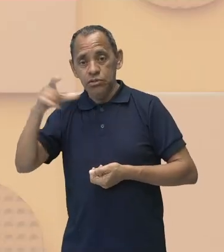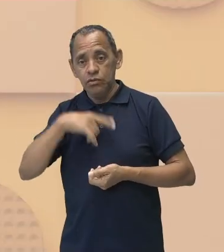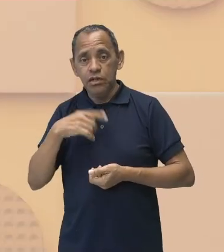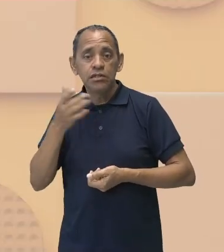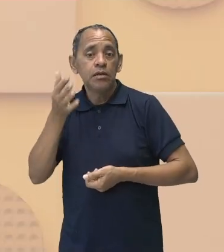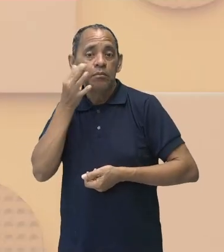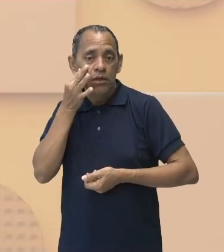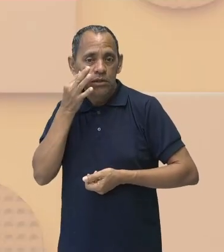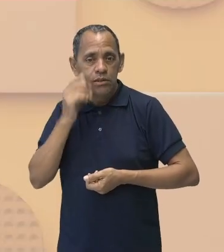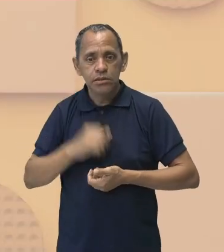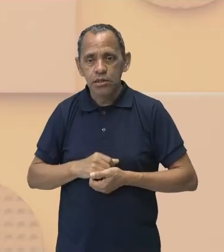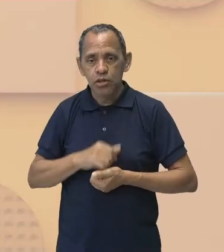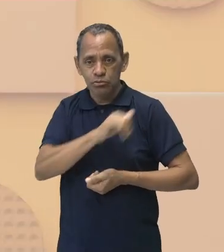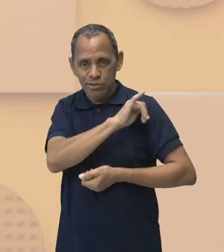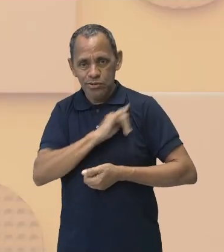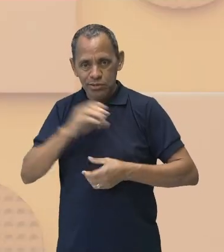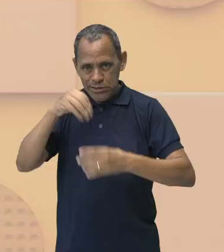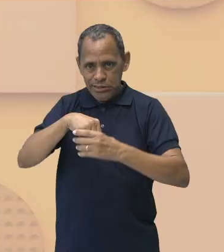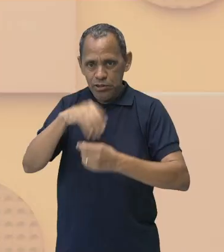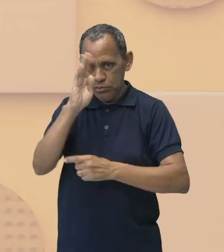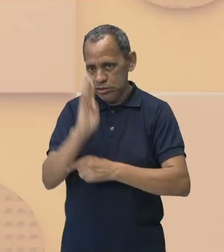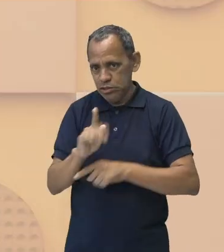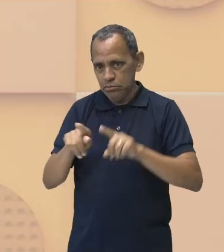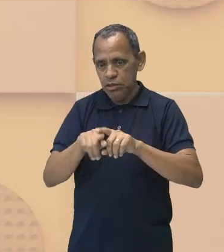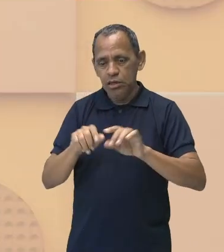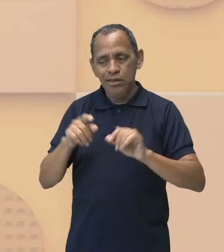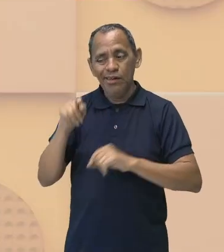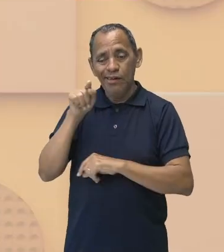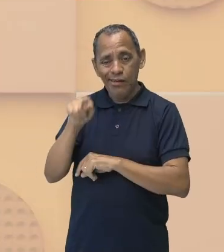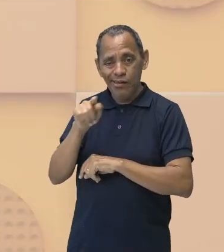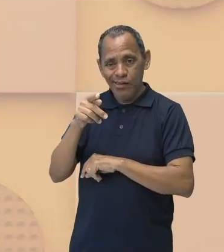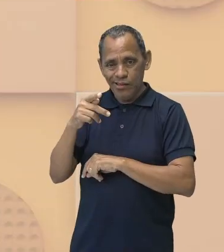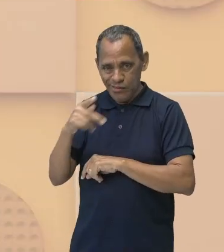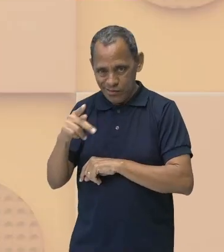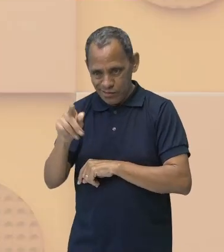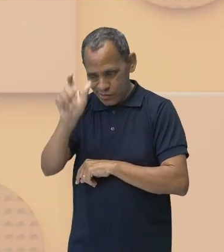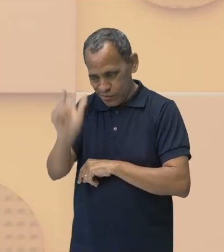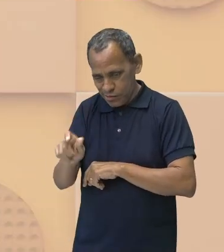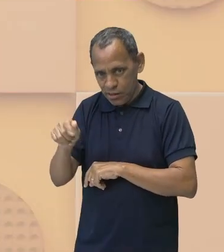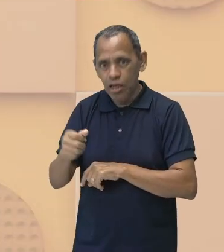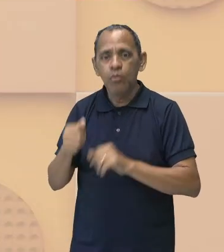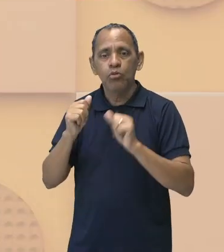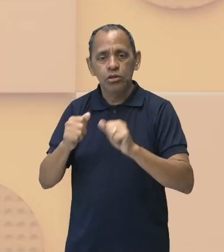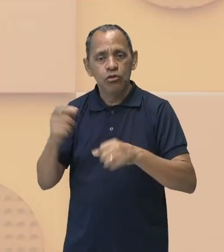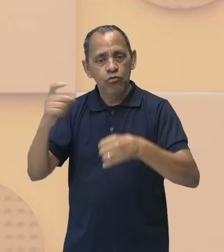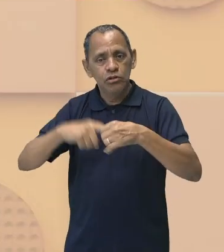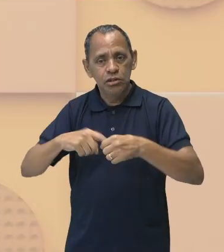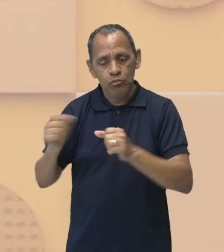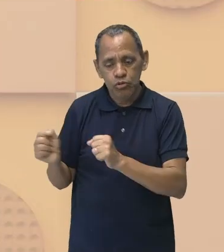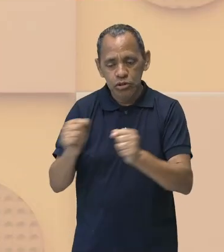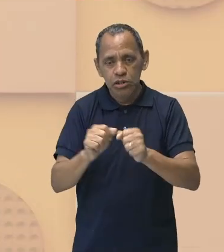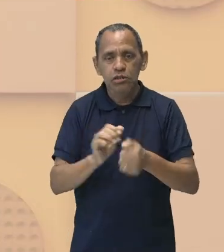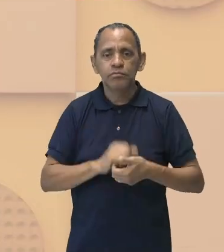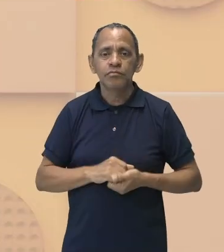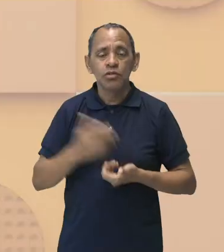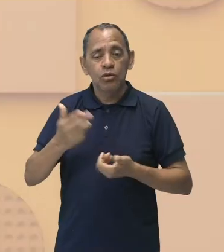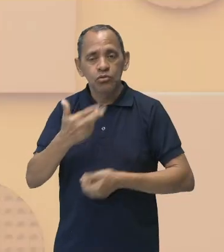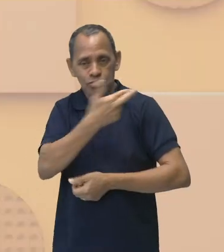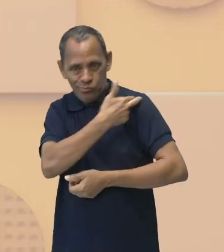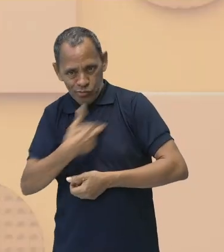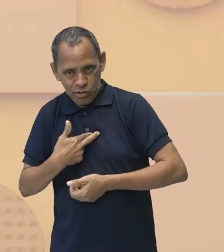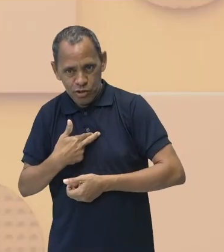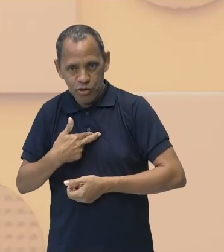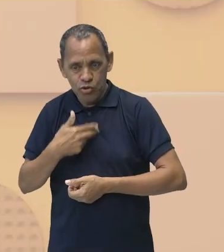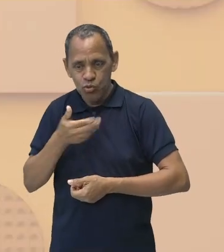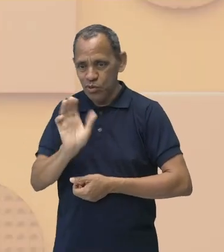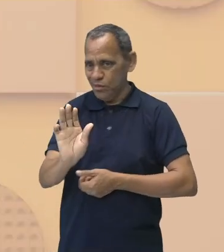do imperador no território, ele poderia novamente retornar ao poder, e era uma coisa que os republicanos não